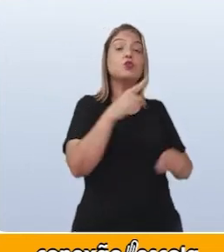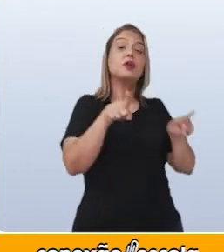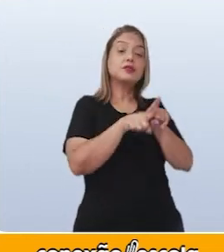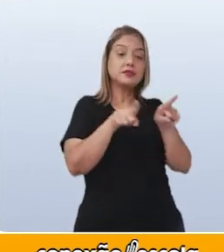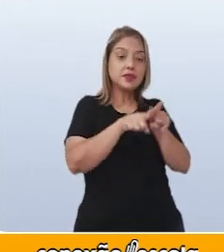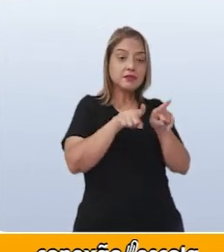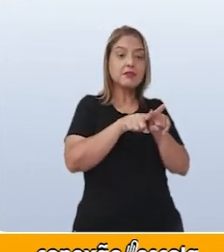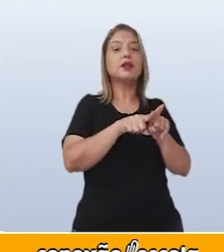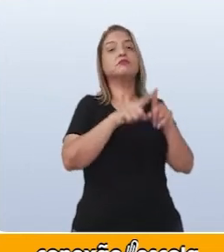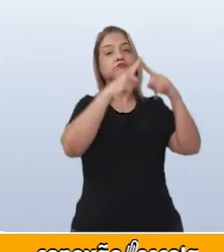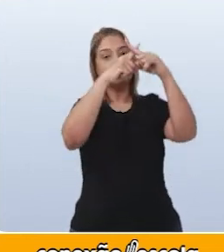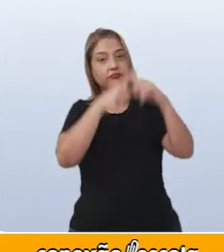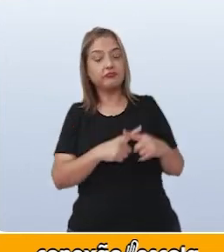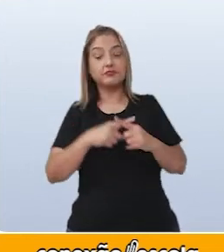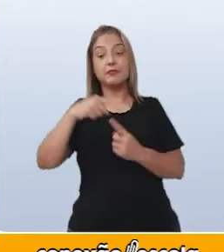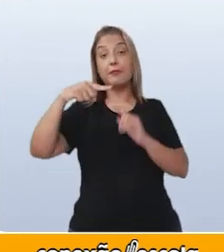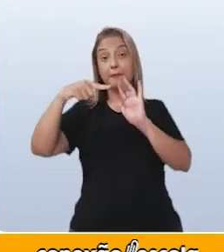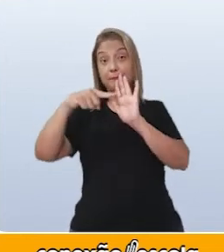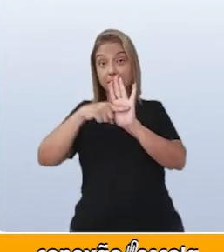multiplicar menos 3.